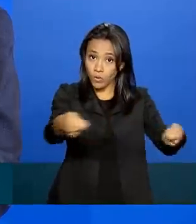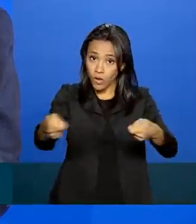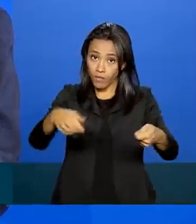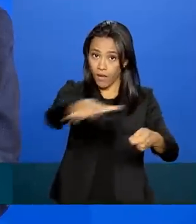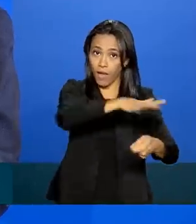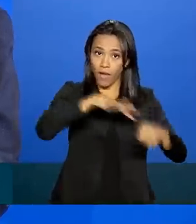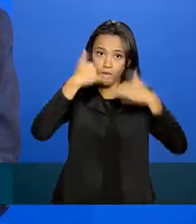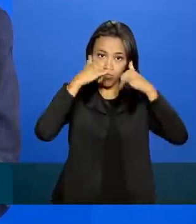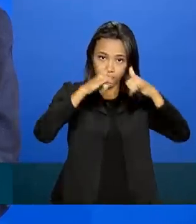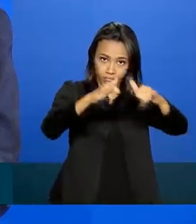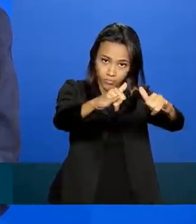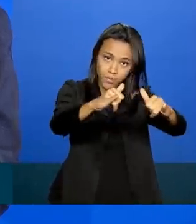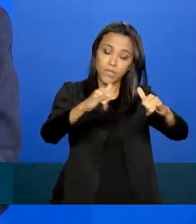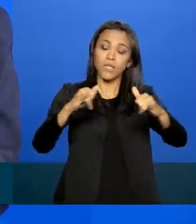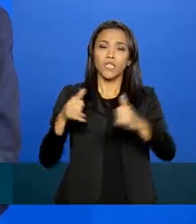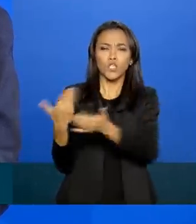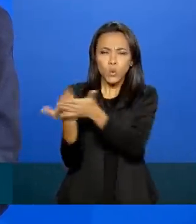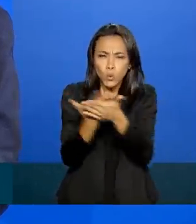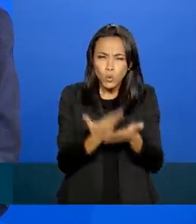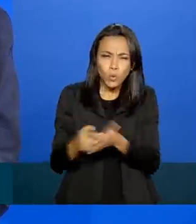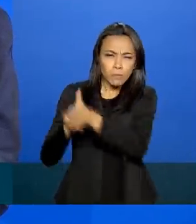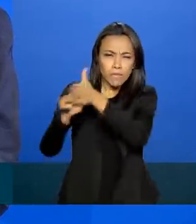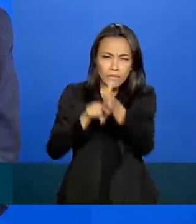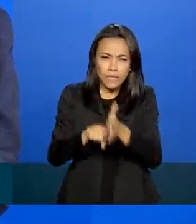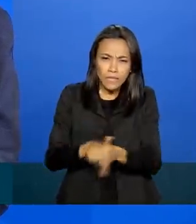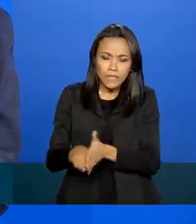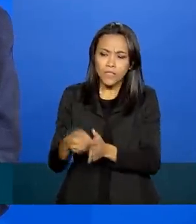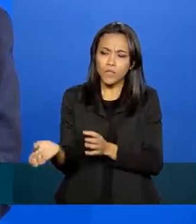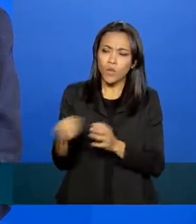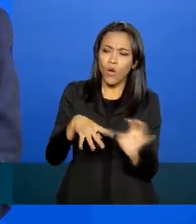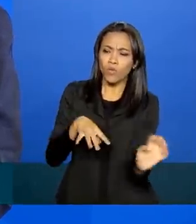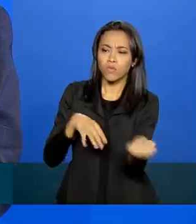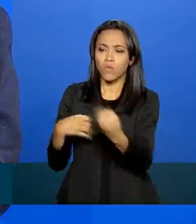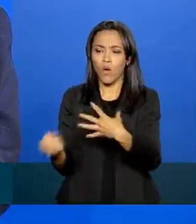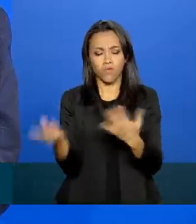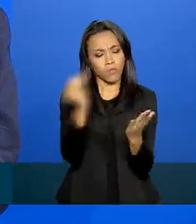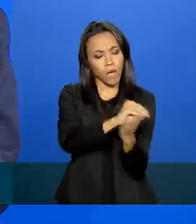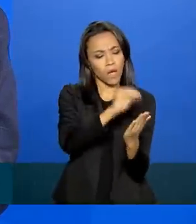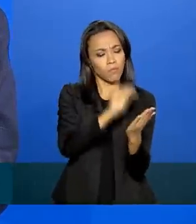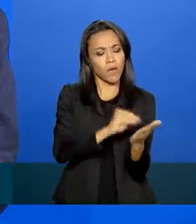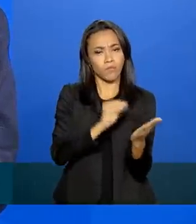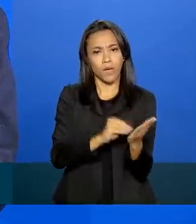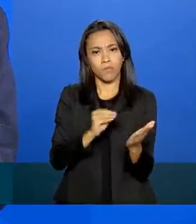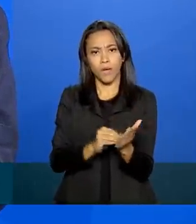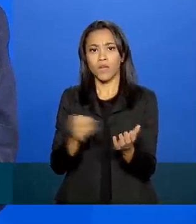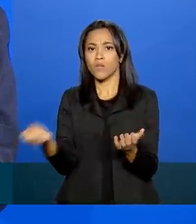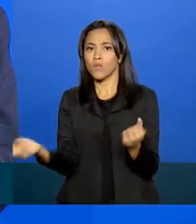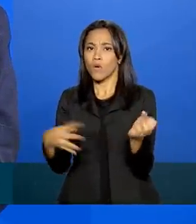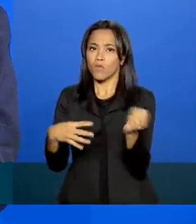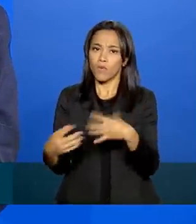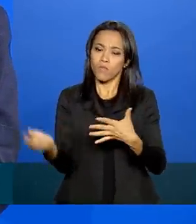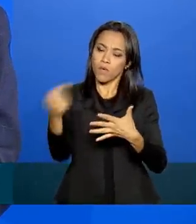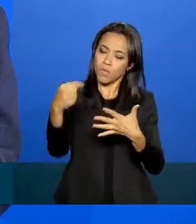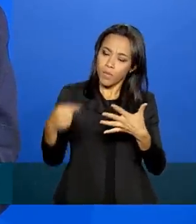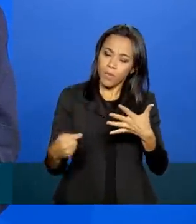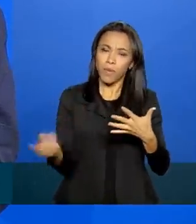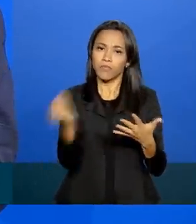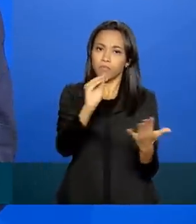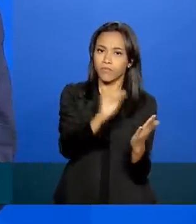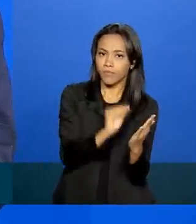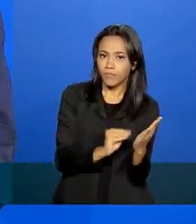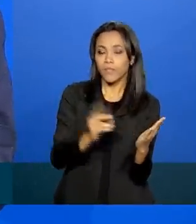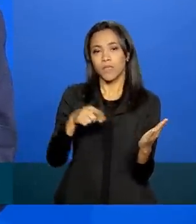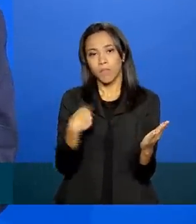foram aprofundadas e novos foram desenvolvidos com o propósito de avaliar de forma bastante